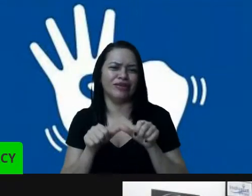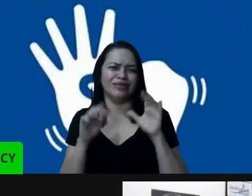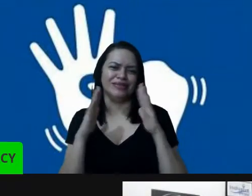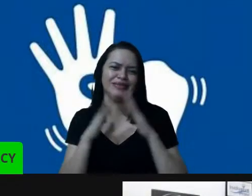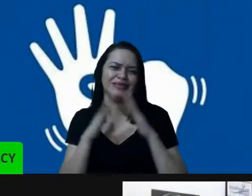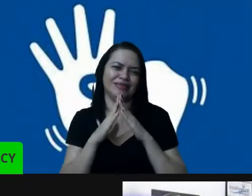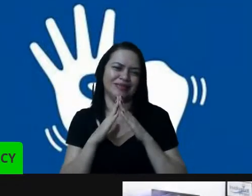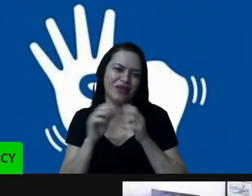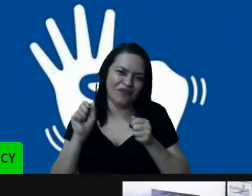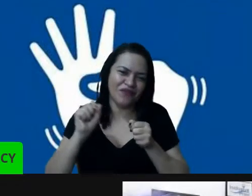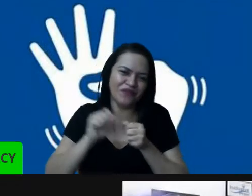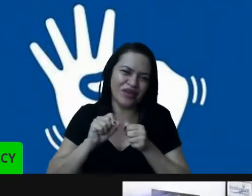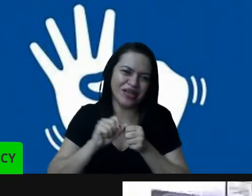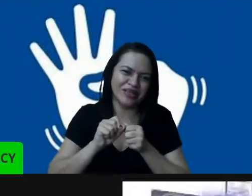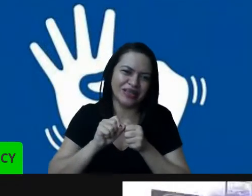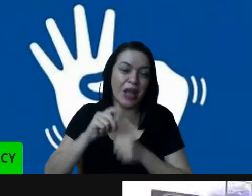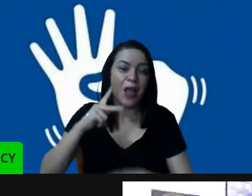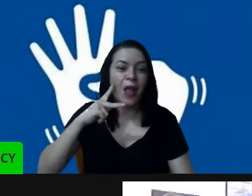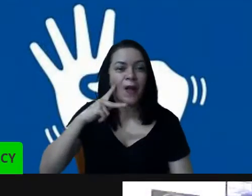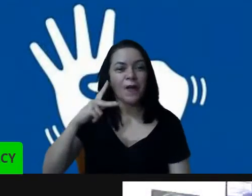o Paulo pergunta assim.